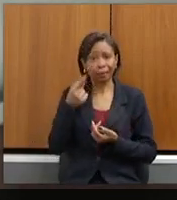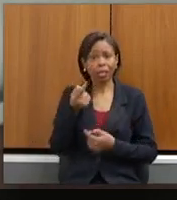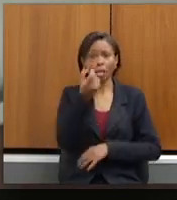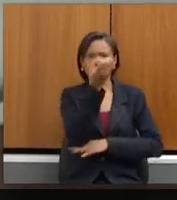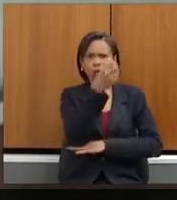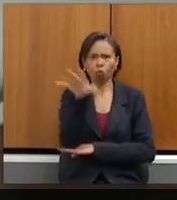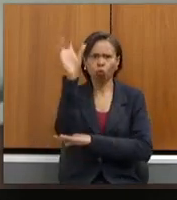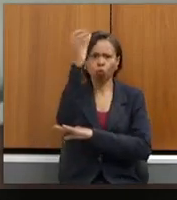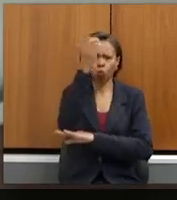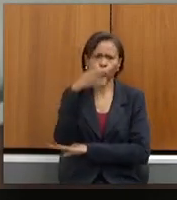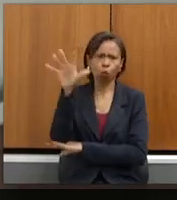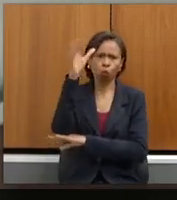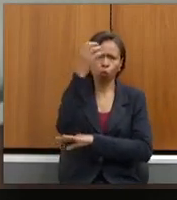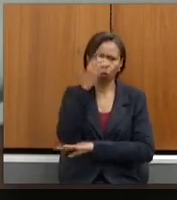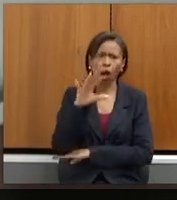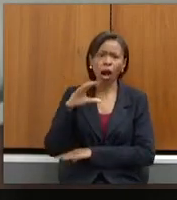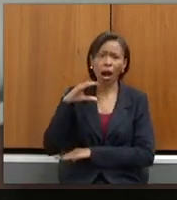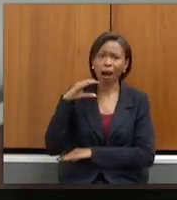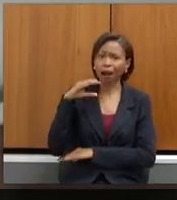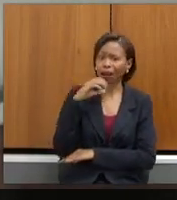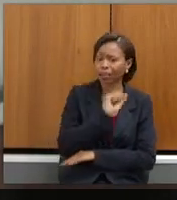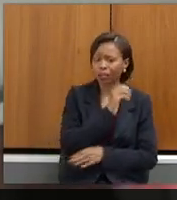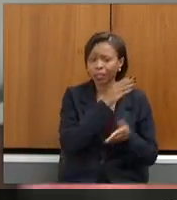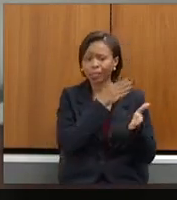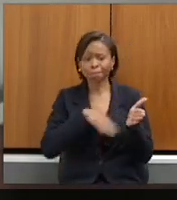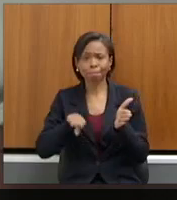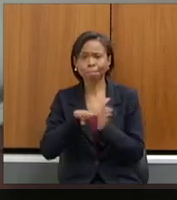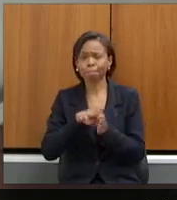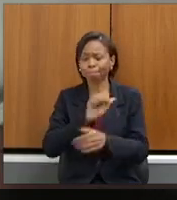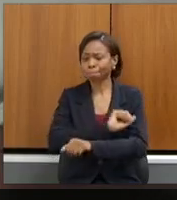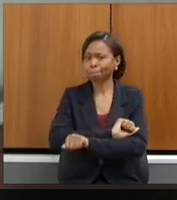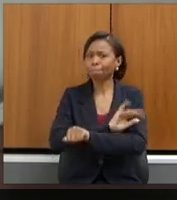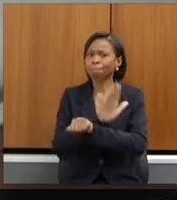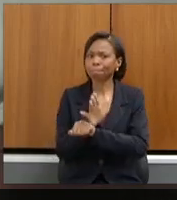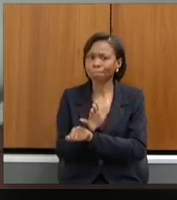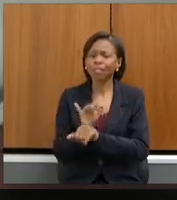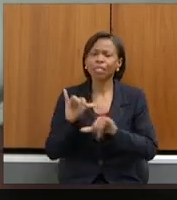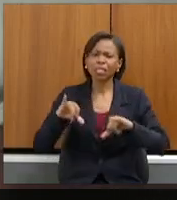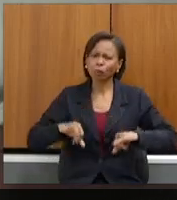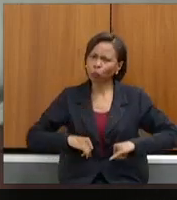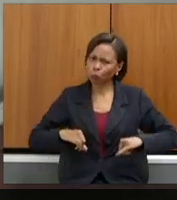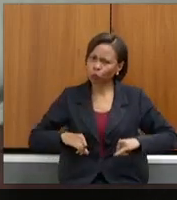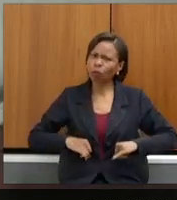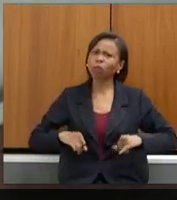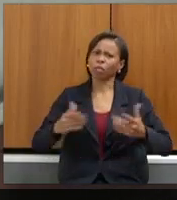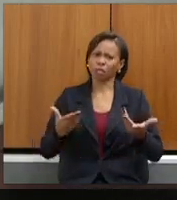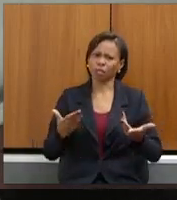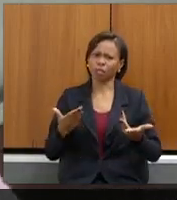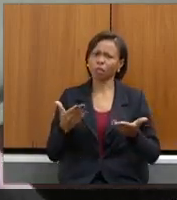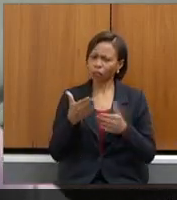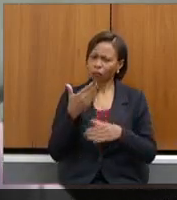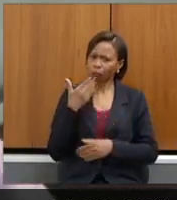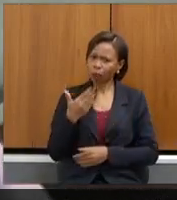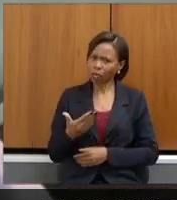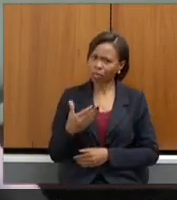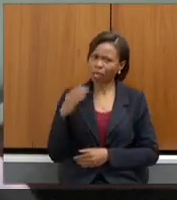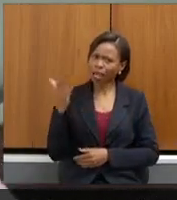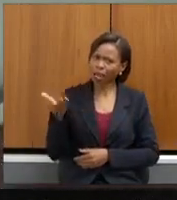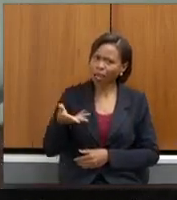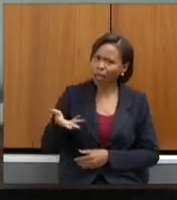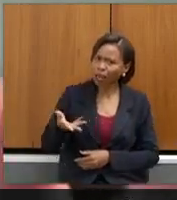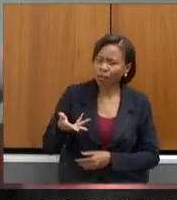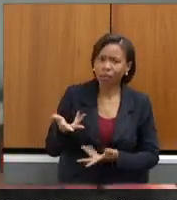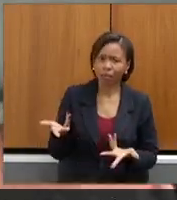gosta de mim não chegando a Montes Claro nessa dormia nós estamos sofrendo tão perto o senhor não é para hoje não é para ontem